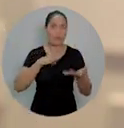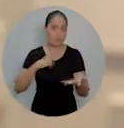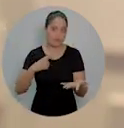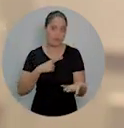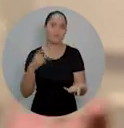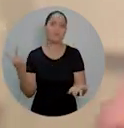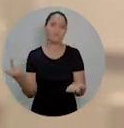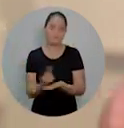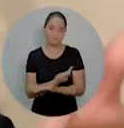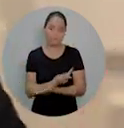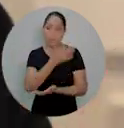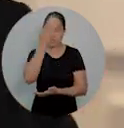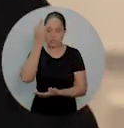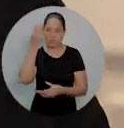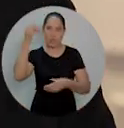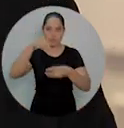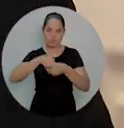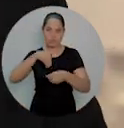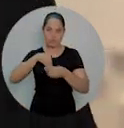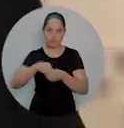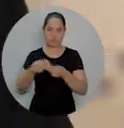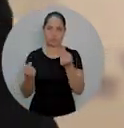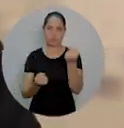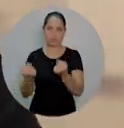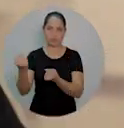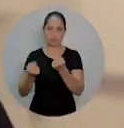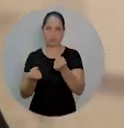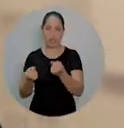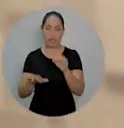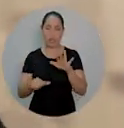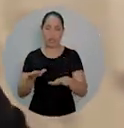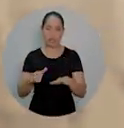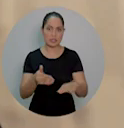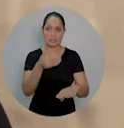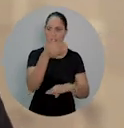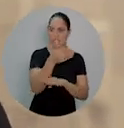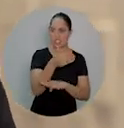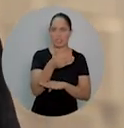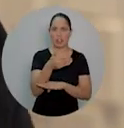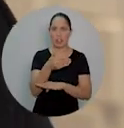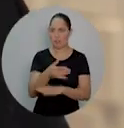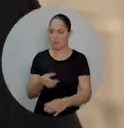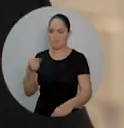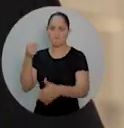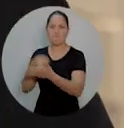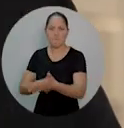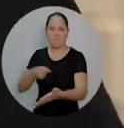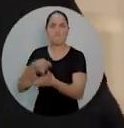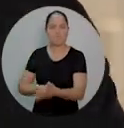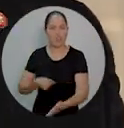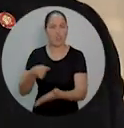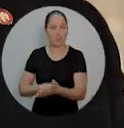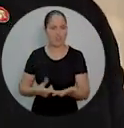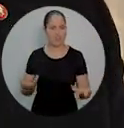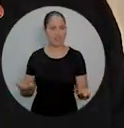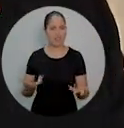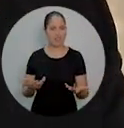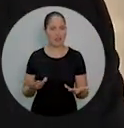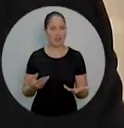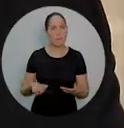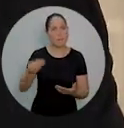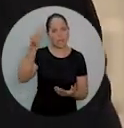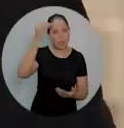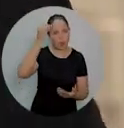né? Tá, a pessoa está dentro do carro e taxista vira e quebrar o carro com o passageiro dentro. Mas por que é isso? A culpa é